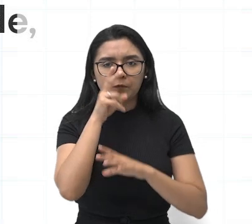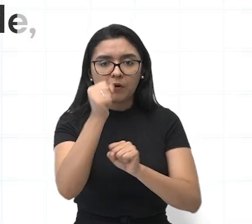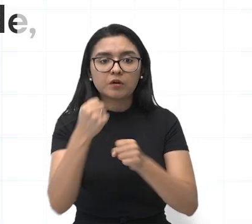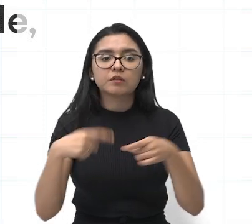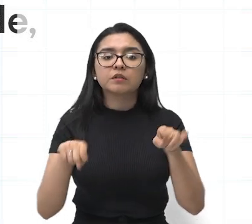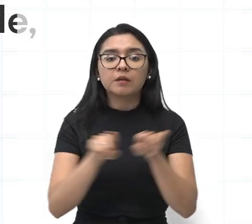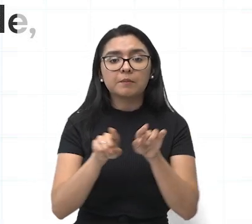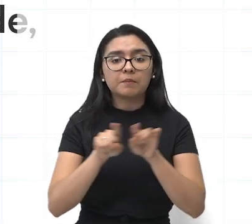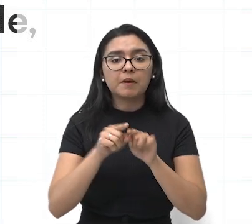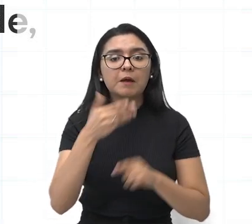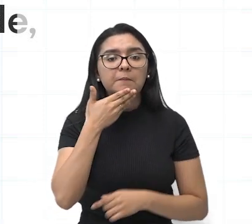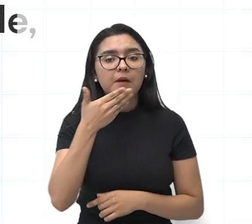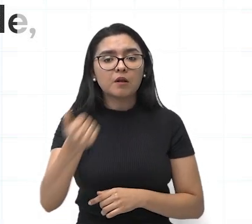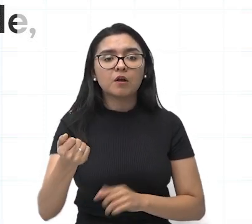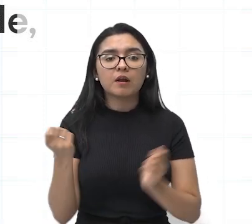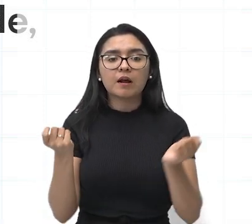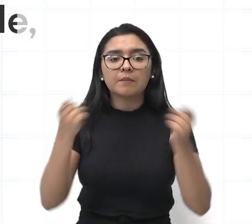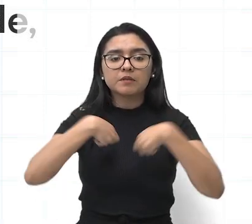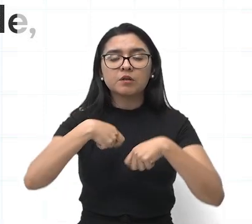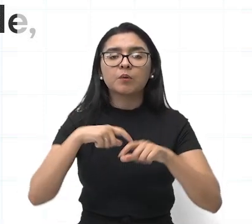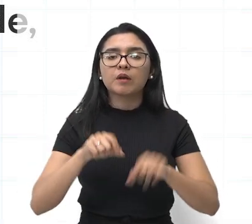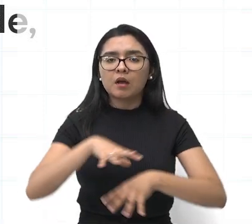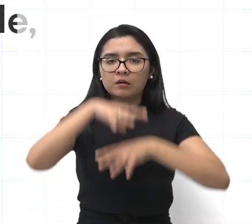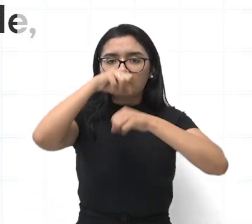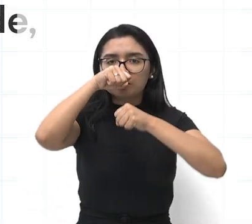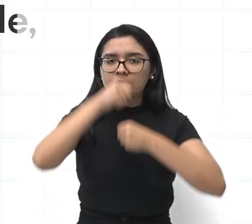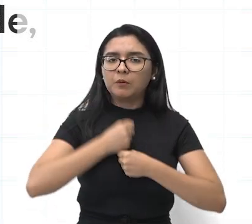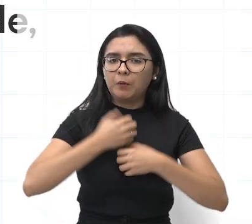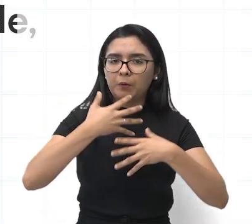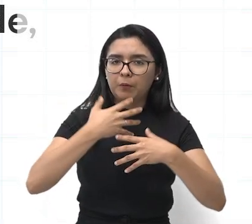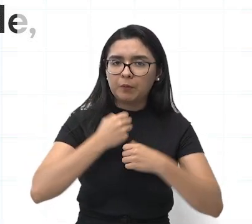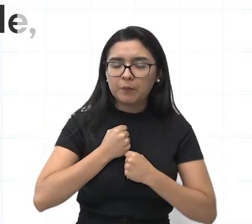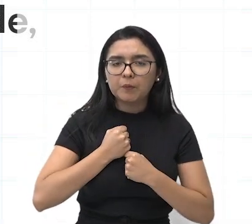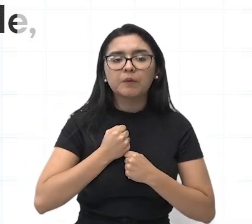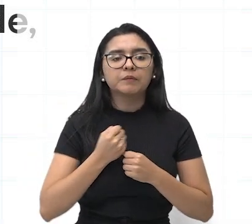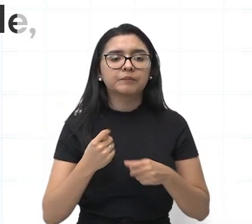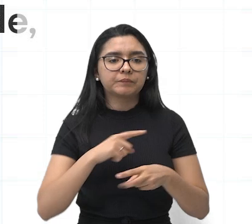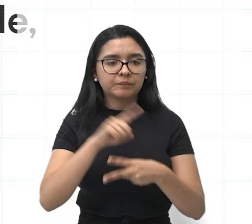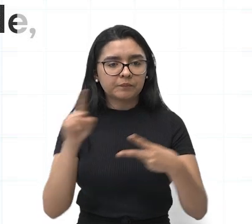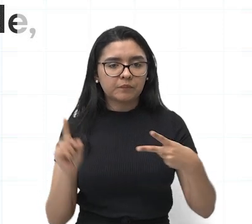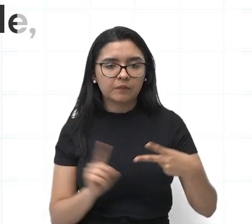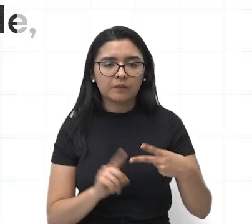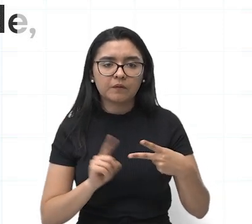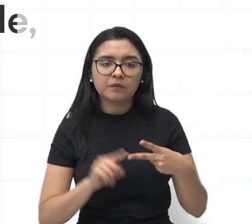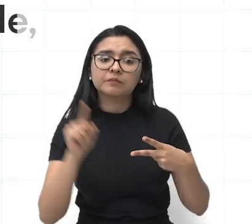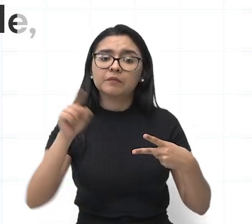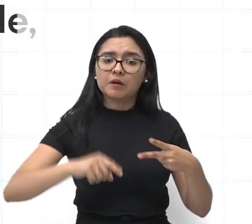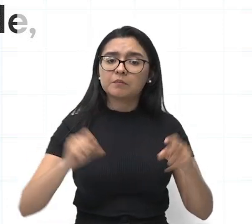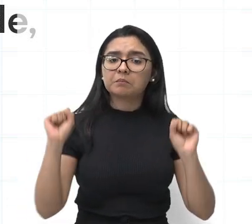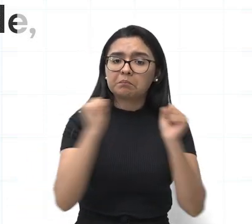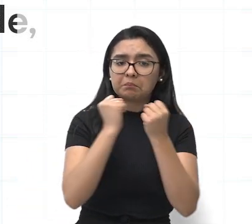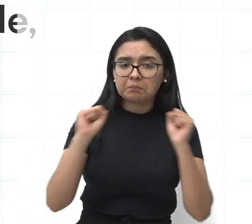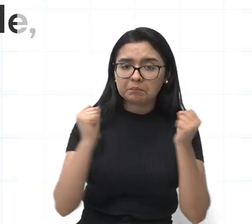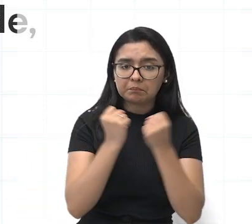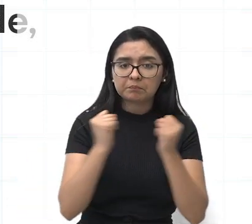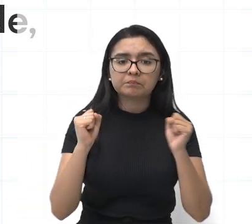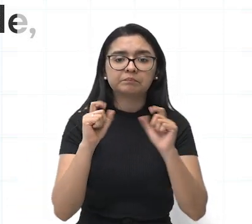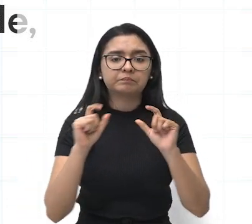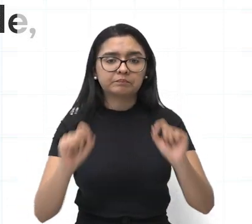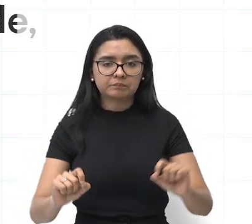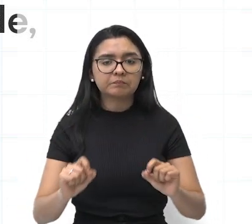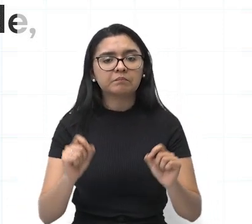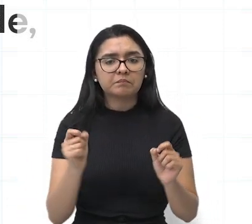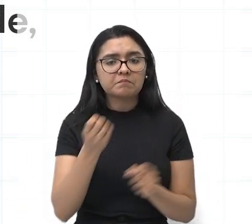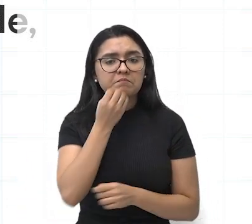de melhorar a capacidade respiratória. Outro ponto, é uma atividade de baixo